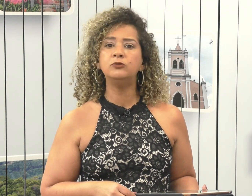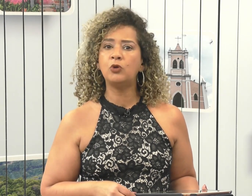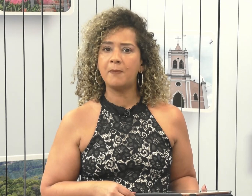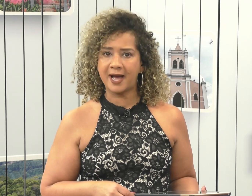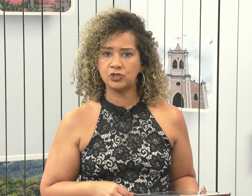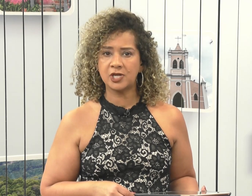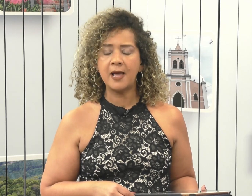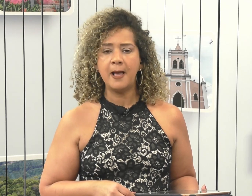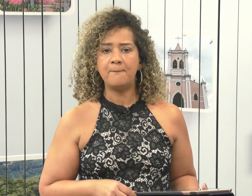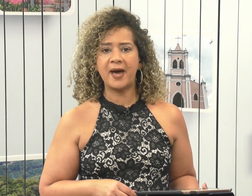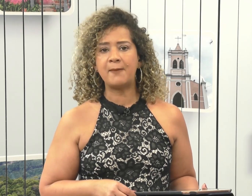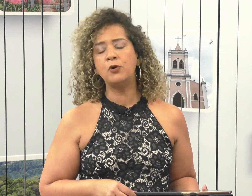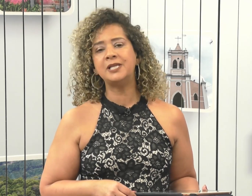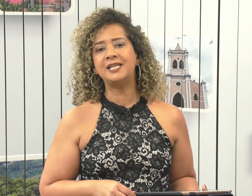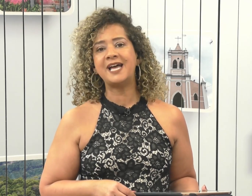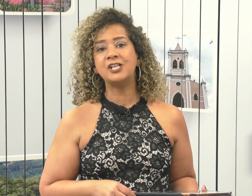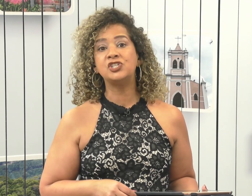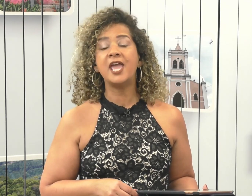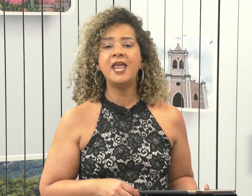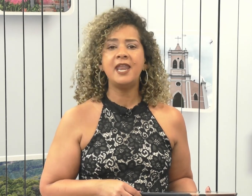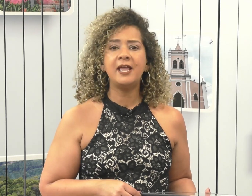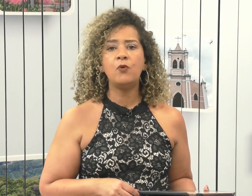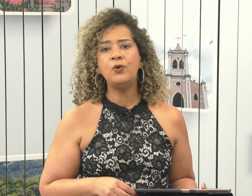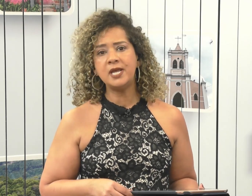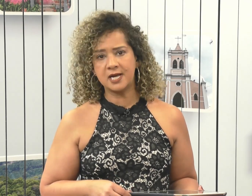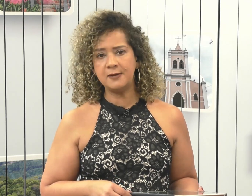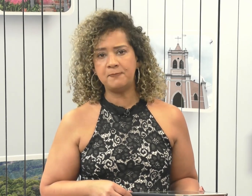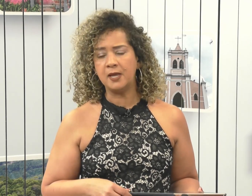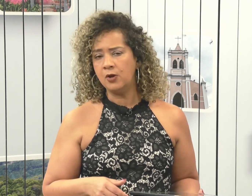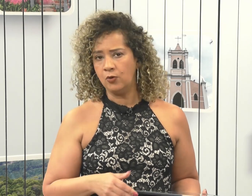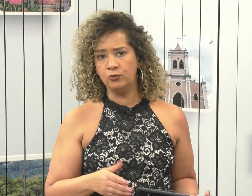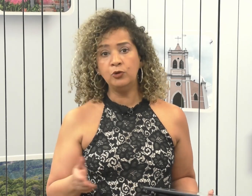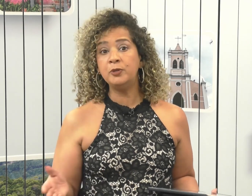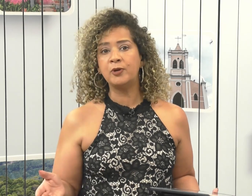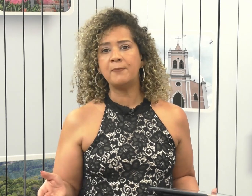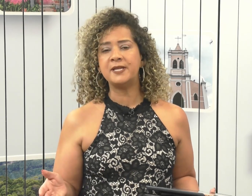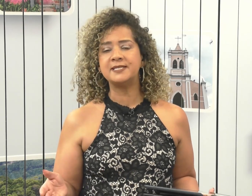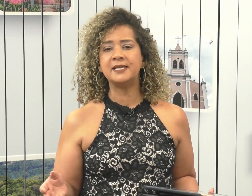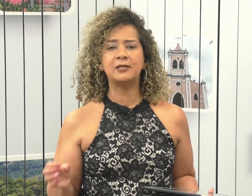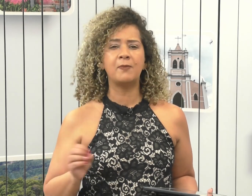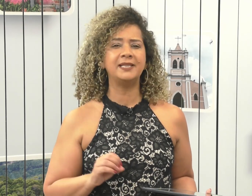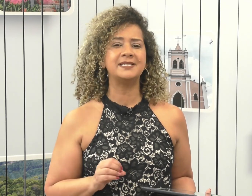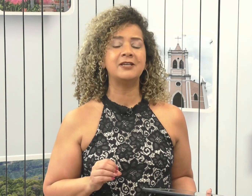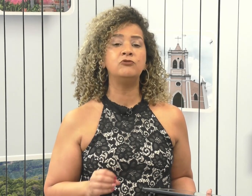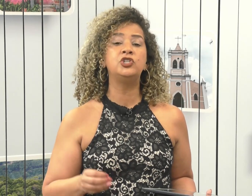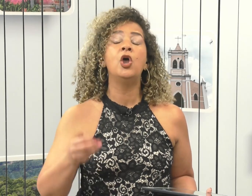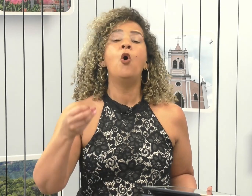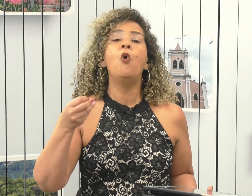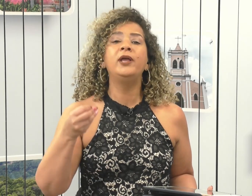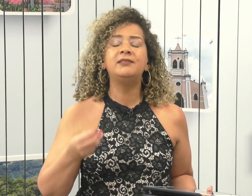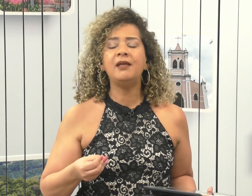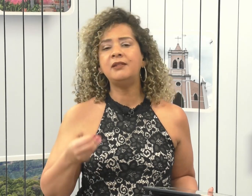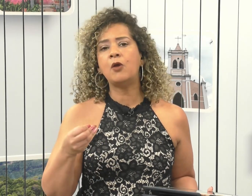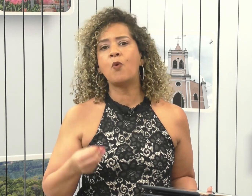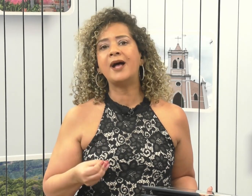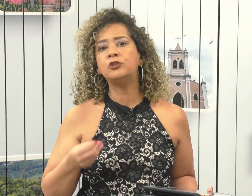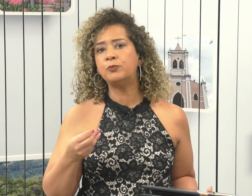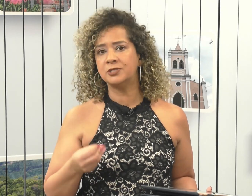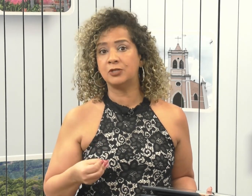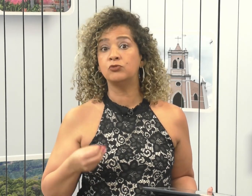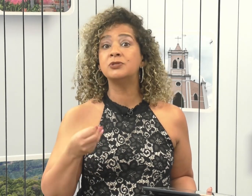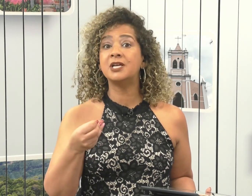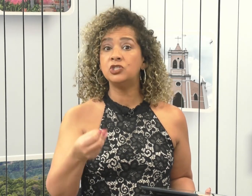inscrição automática para a modalidade Enem Unicamp o número representa uma adesão de